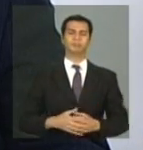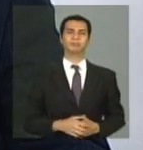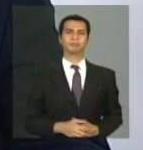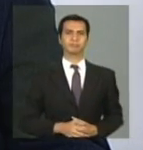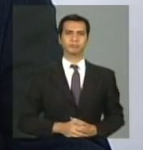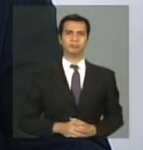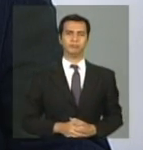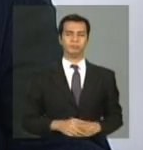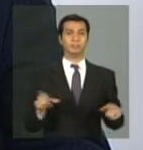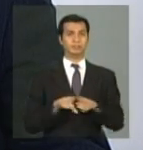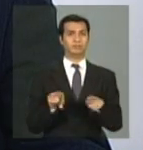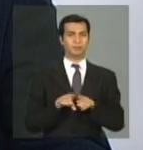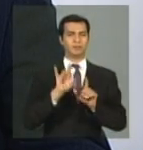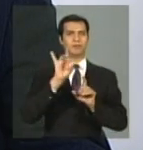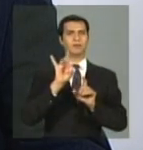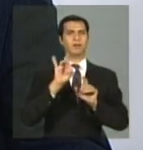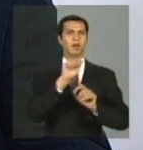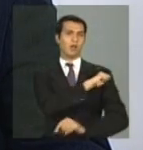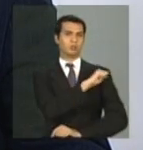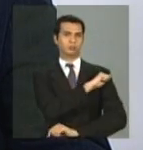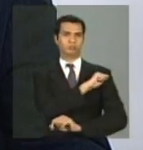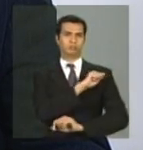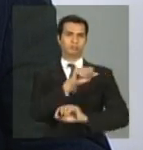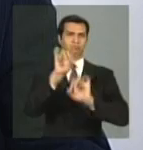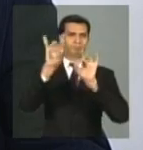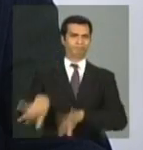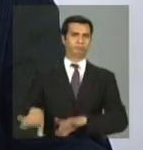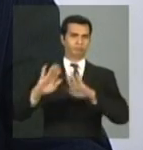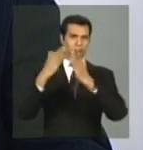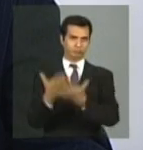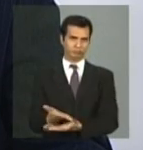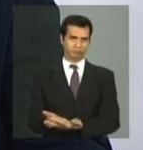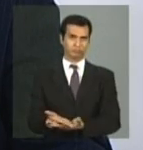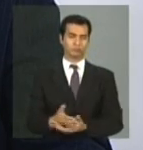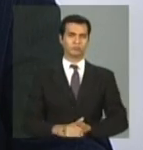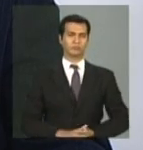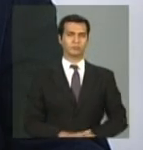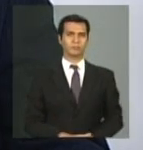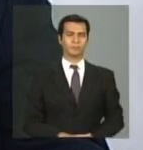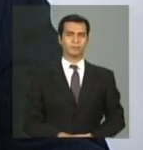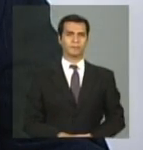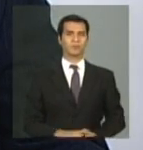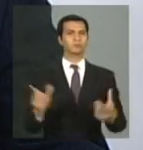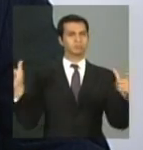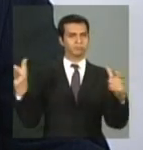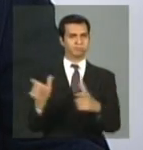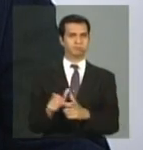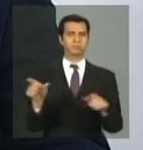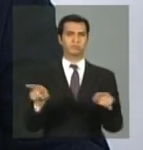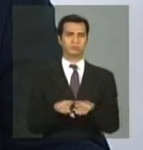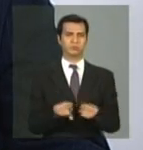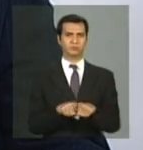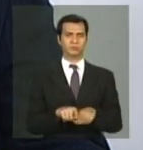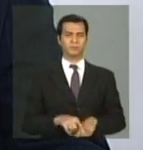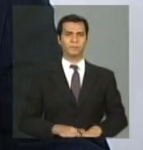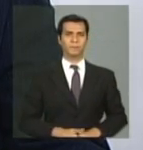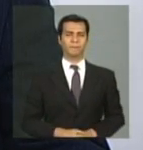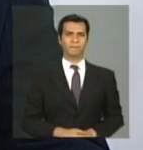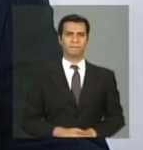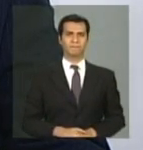abandono da evasão, que é o que a gente tá. Mas um gancho